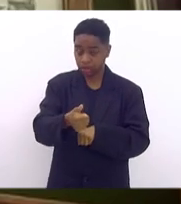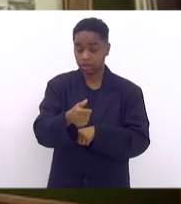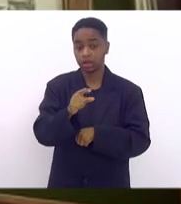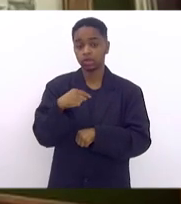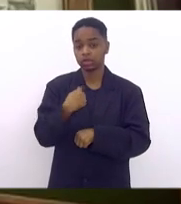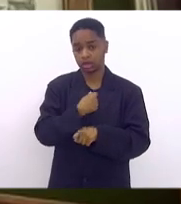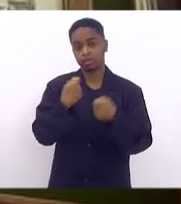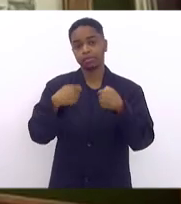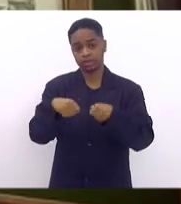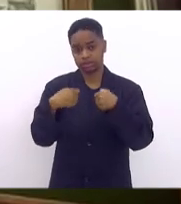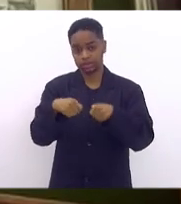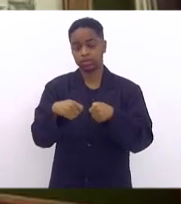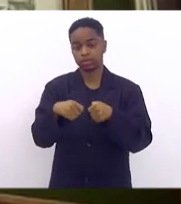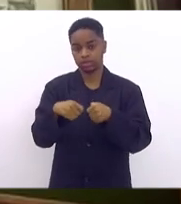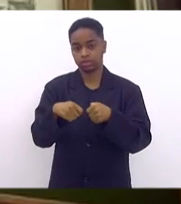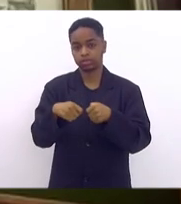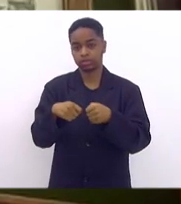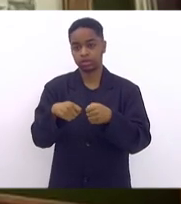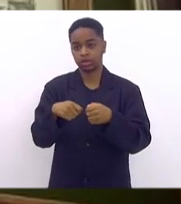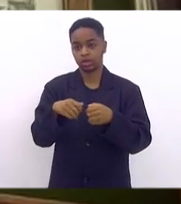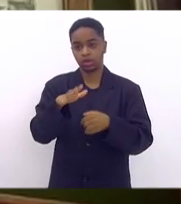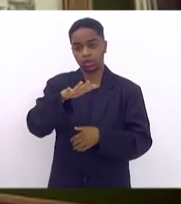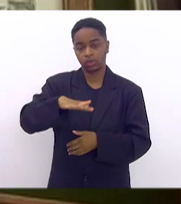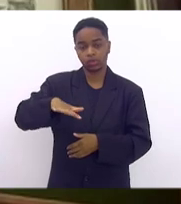precisamos de um banco de perfilamento